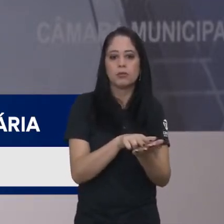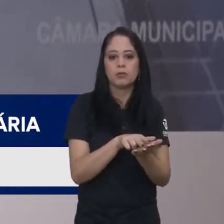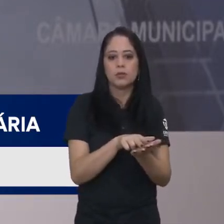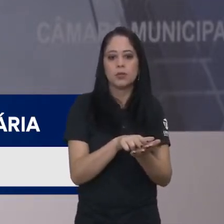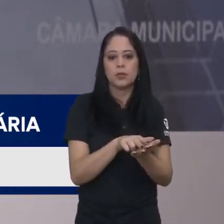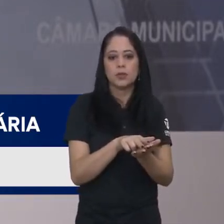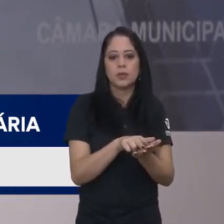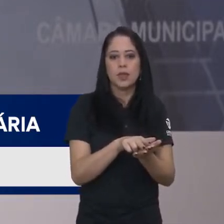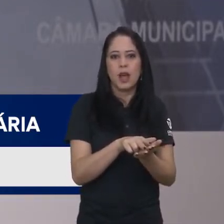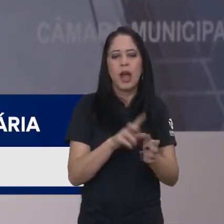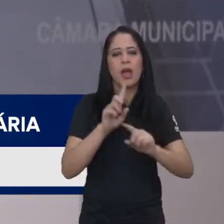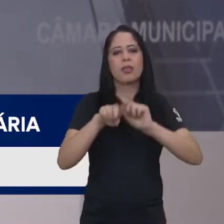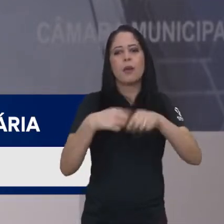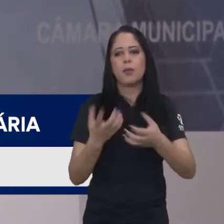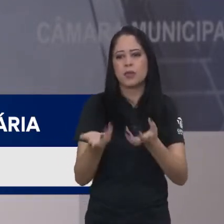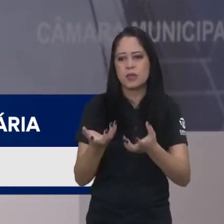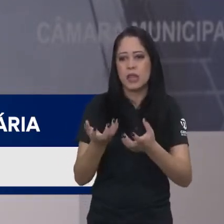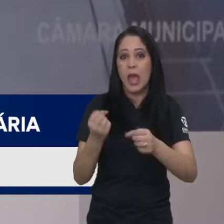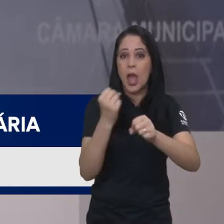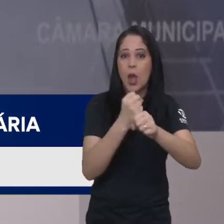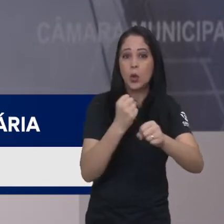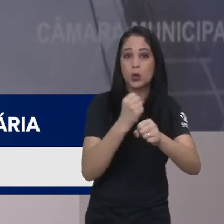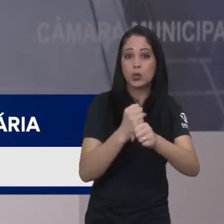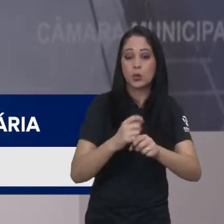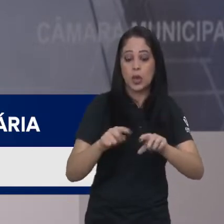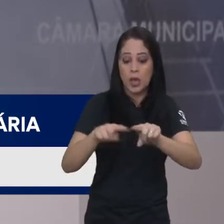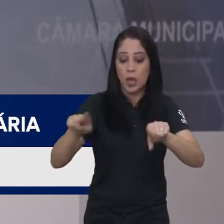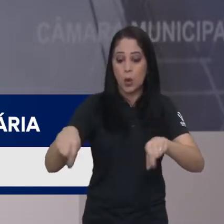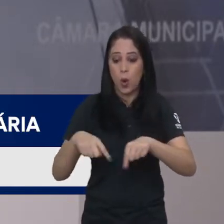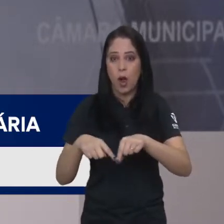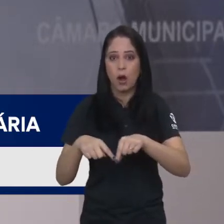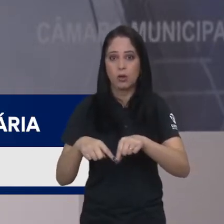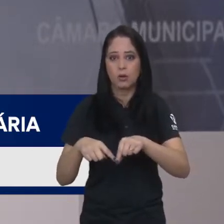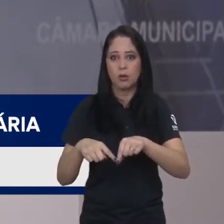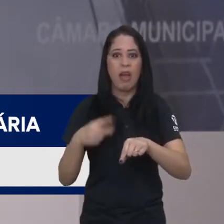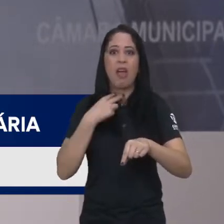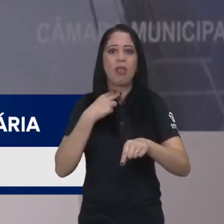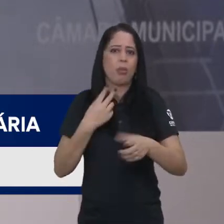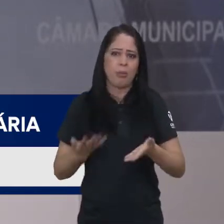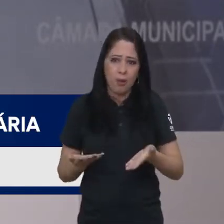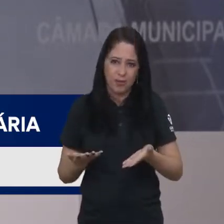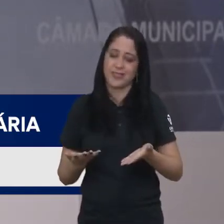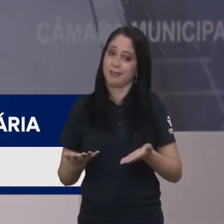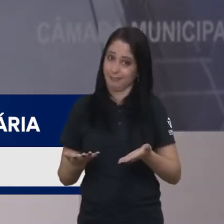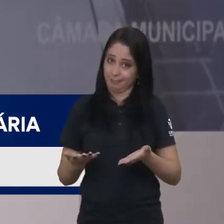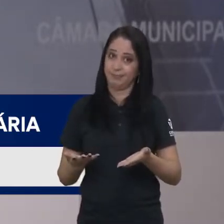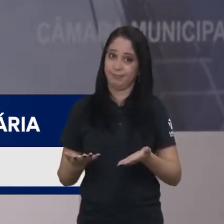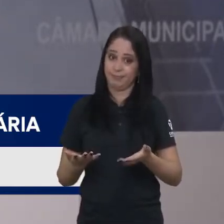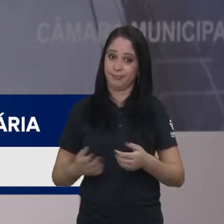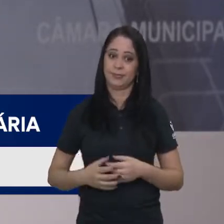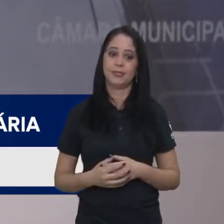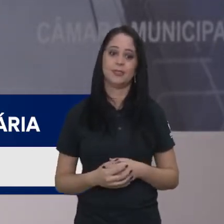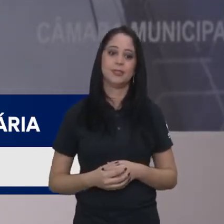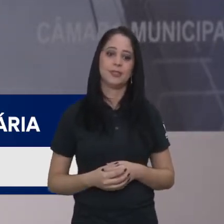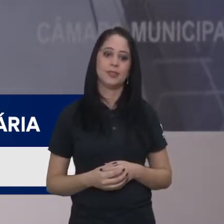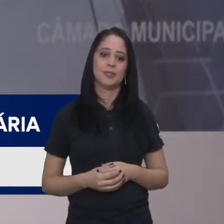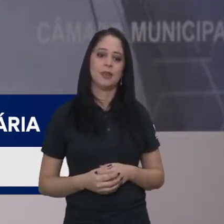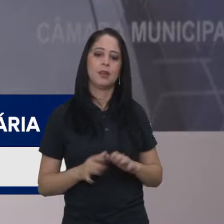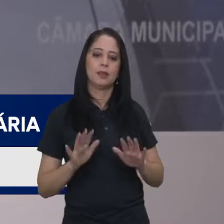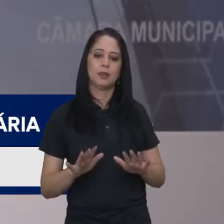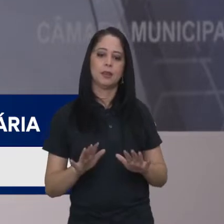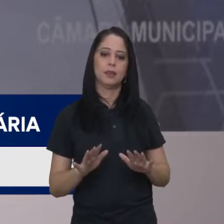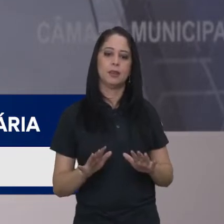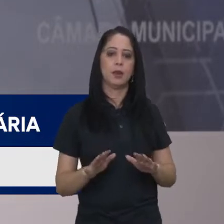dormir? E você é impedido. Você não tem como impedir o crescimento. Você congela o bairro sem decidir o que fazer com ele.